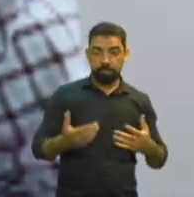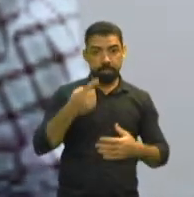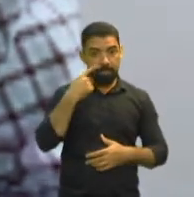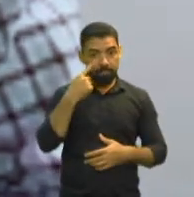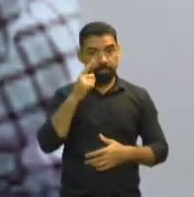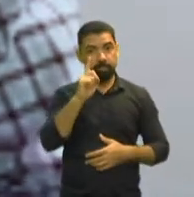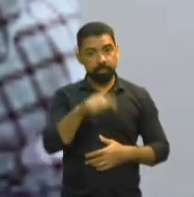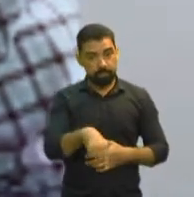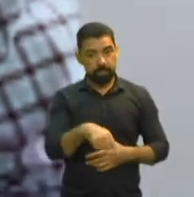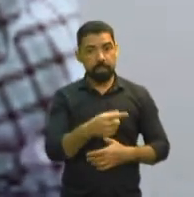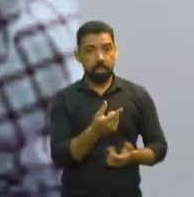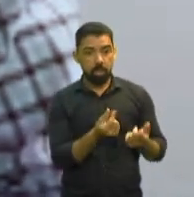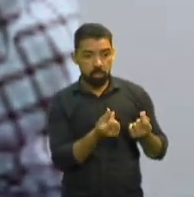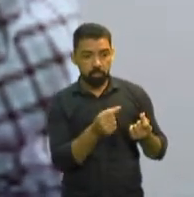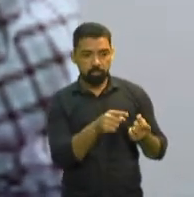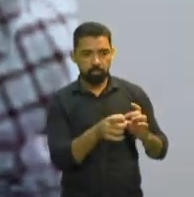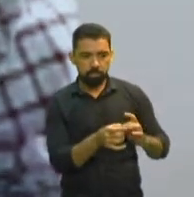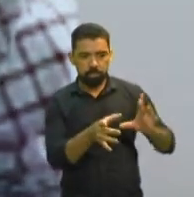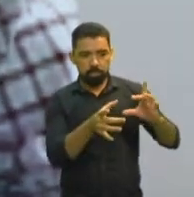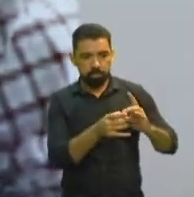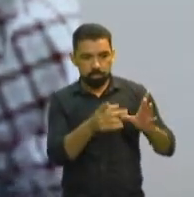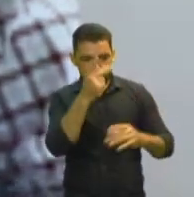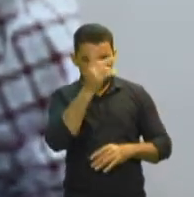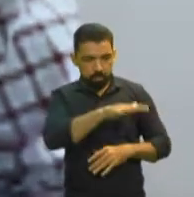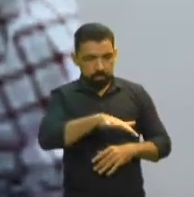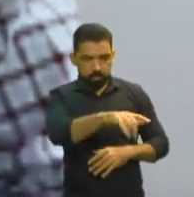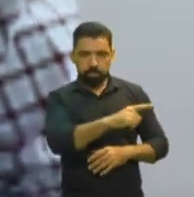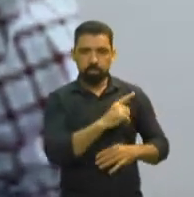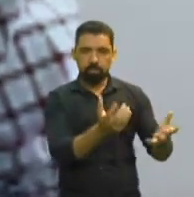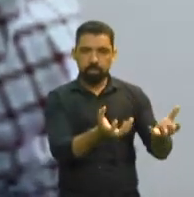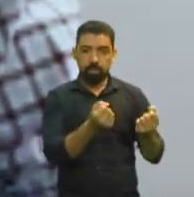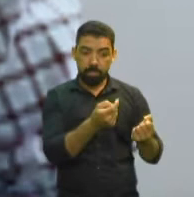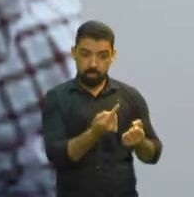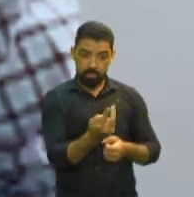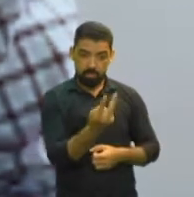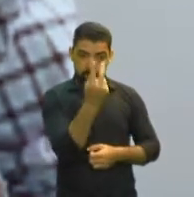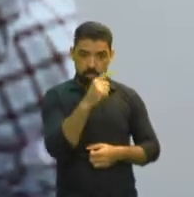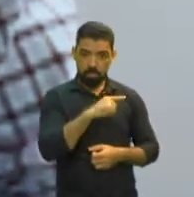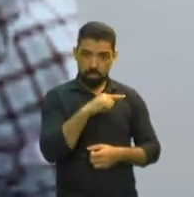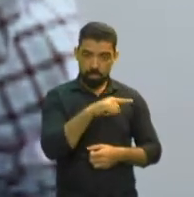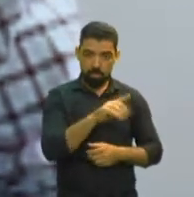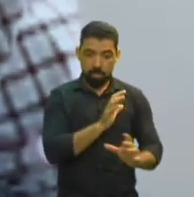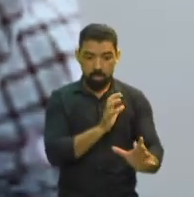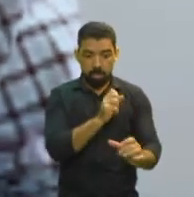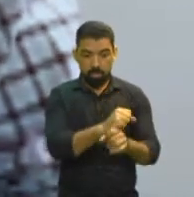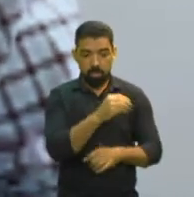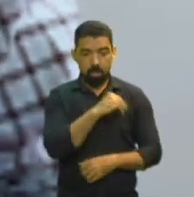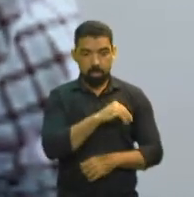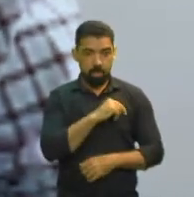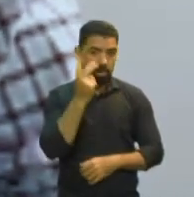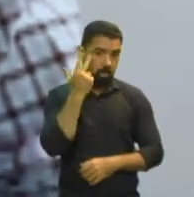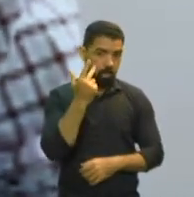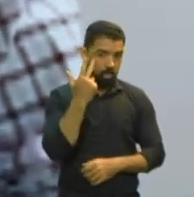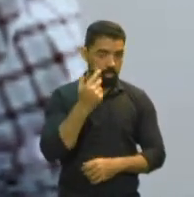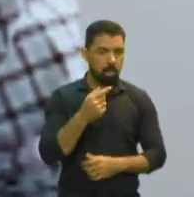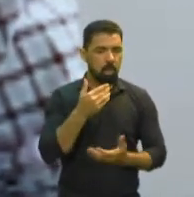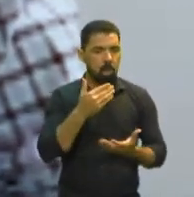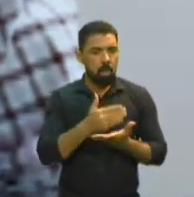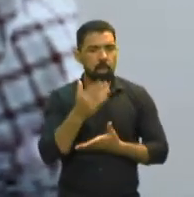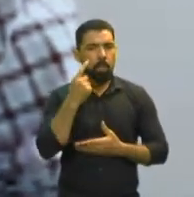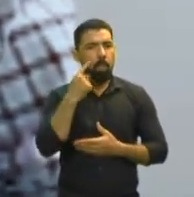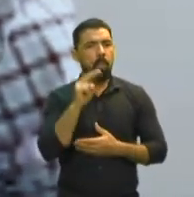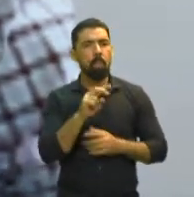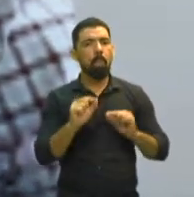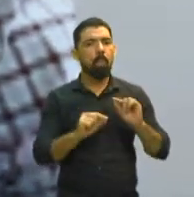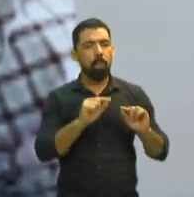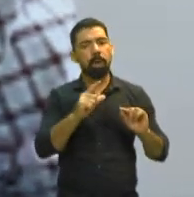já liberado para a população. Então, quando você soma essas rendas com o seu salário normal, você começa a ter um recurso um pouco maior